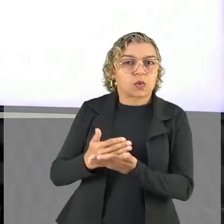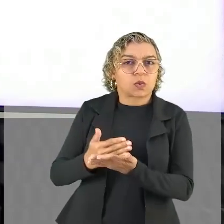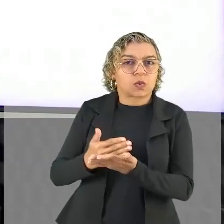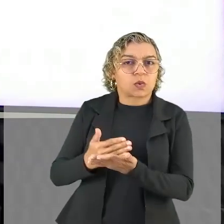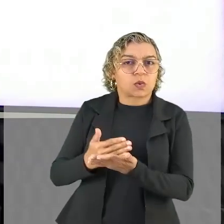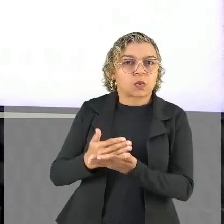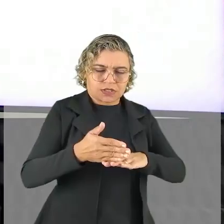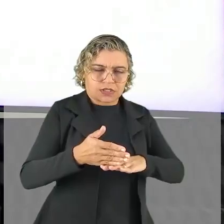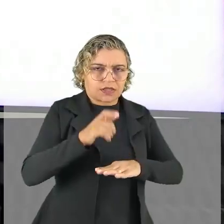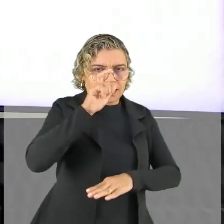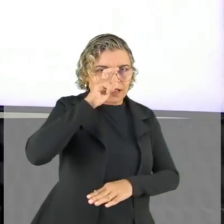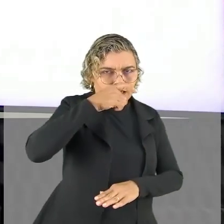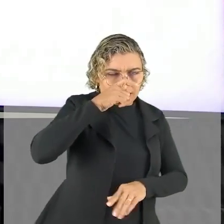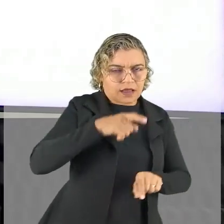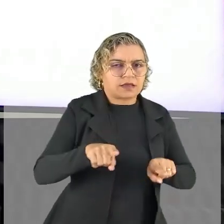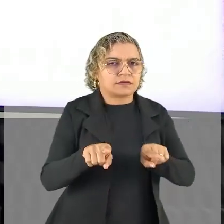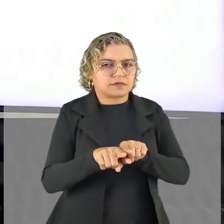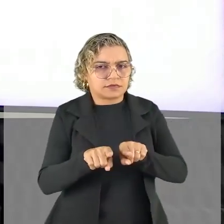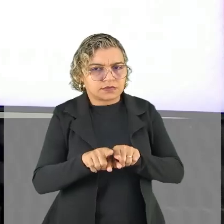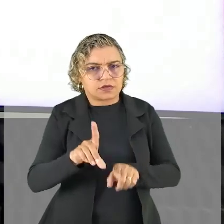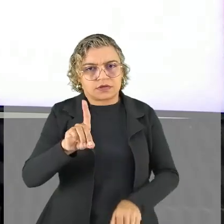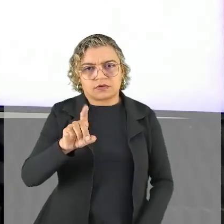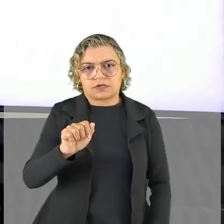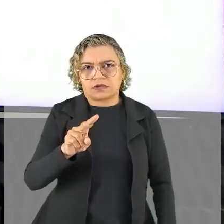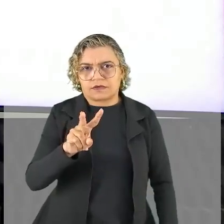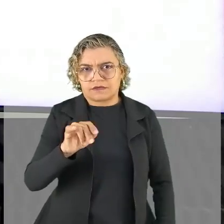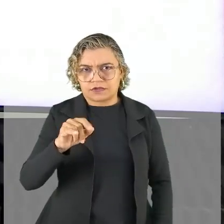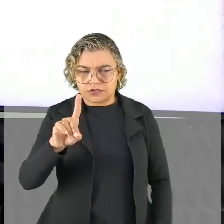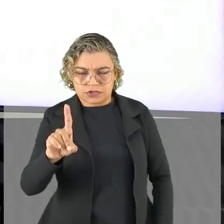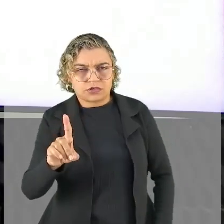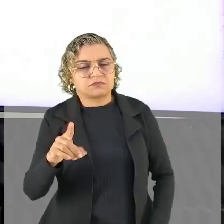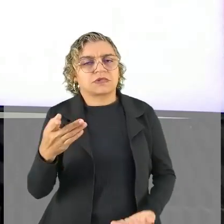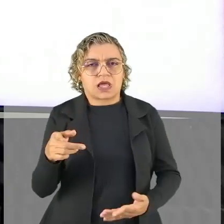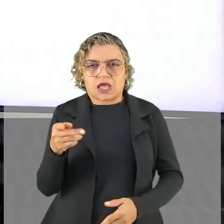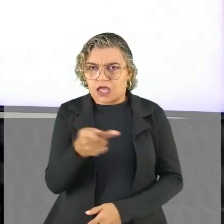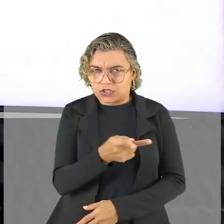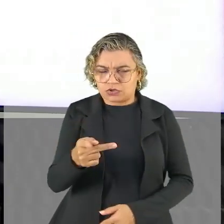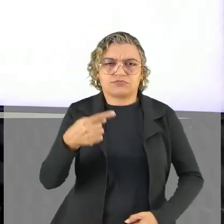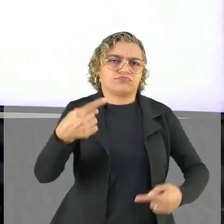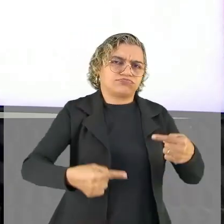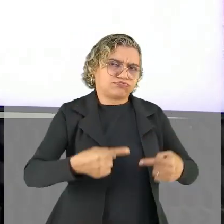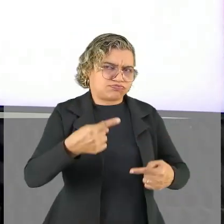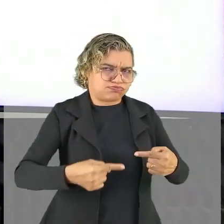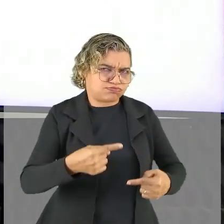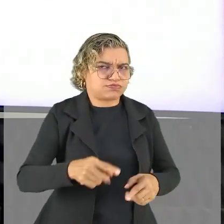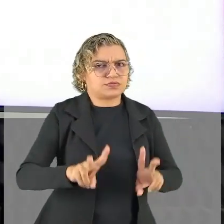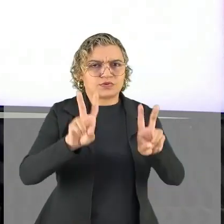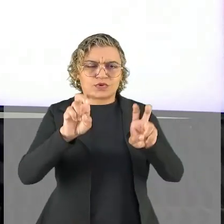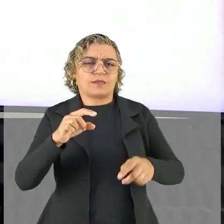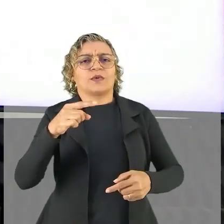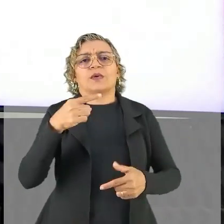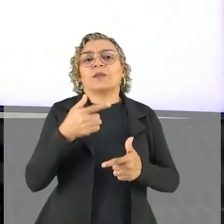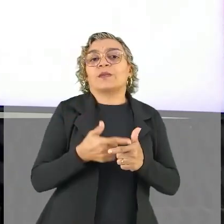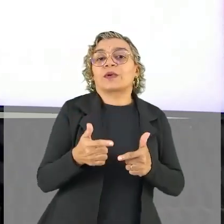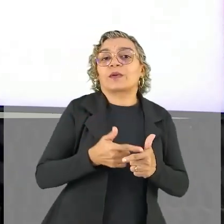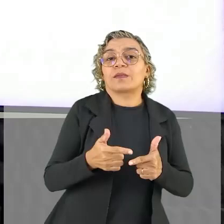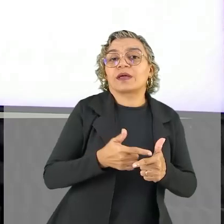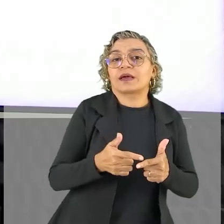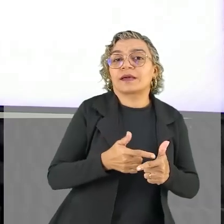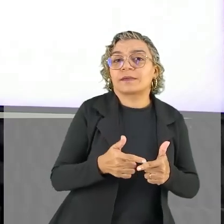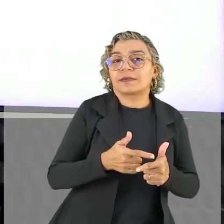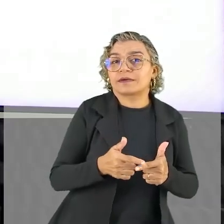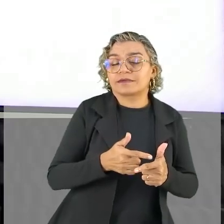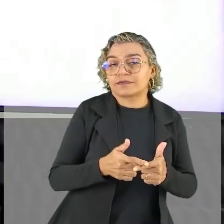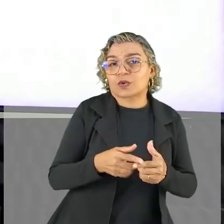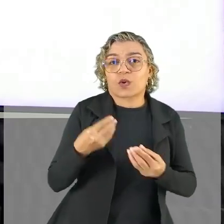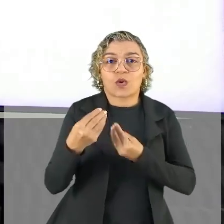Hume, eles estão em lados opostos de uma grande discussão, de um grande problema, que é um problema epistemológico, ou seja, de como o homem